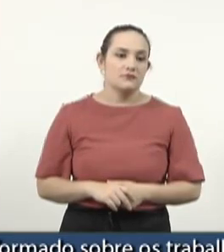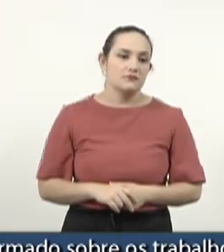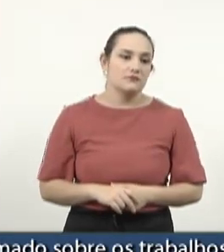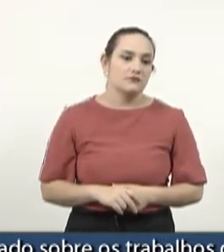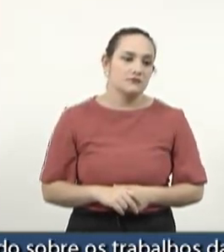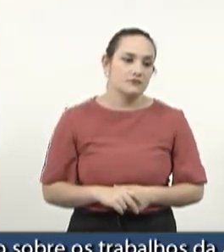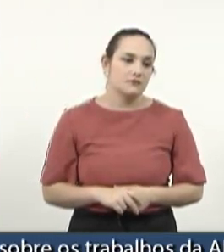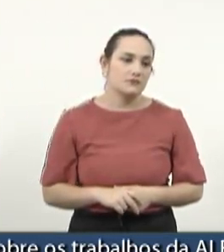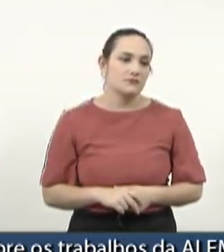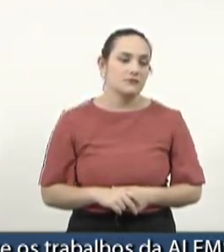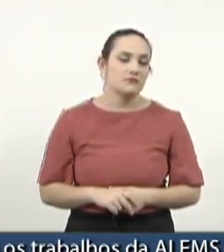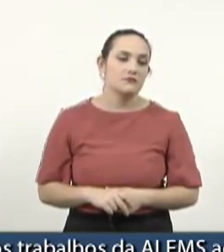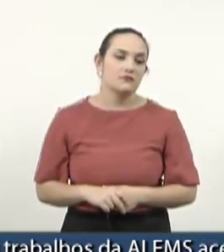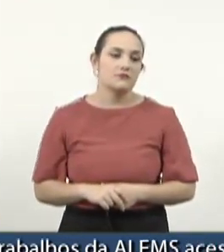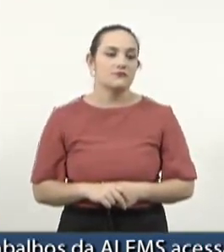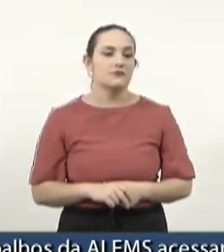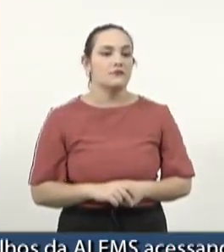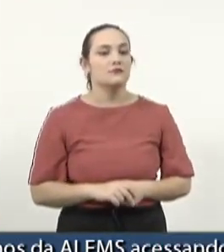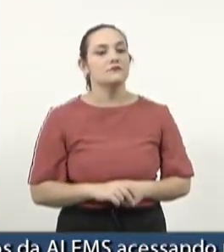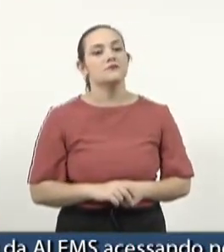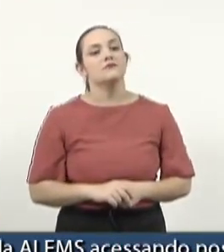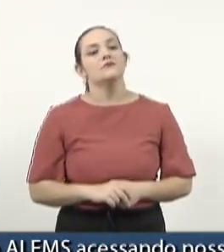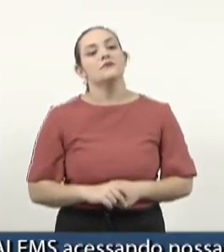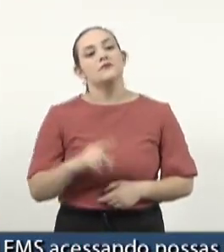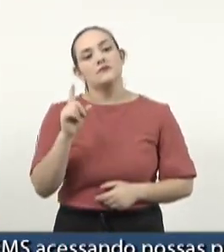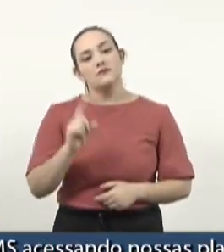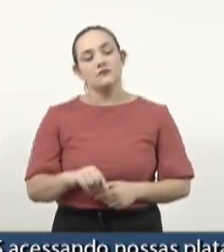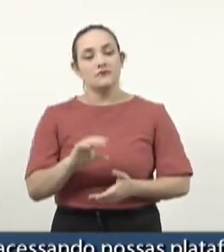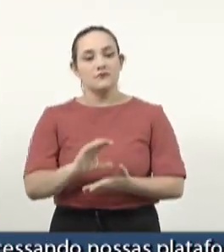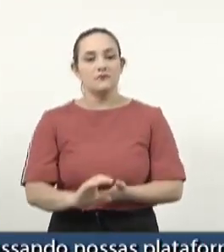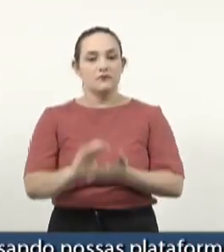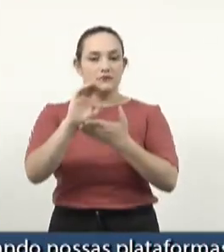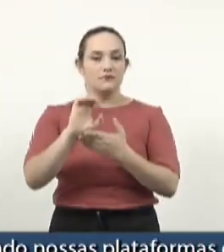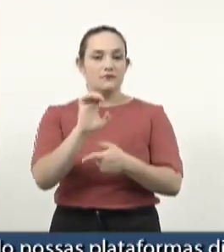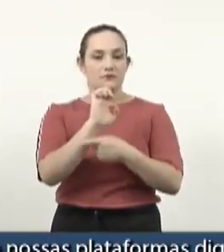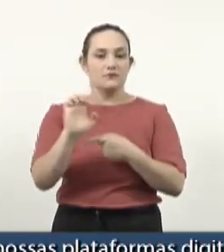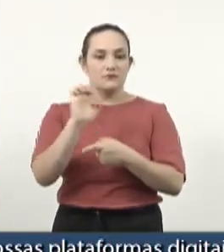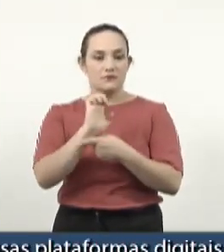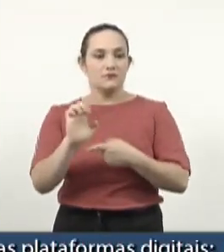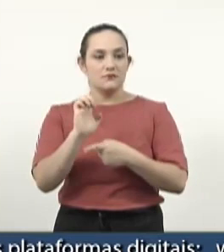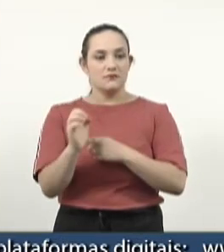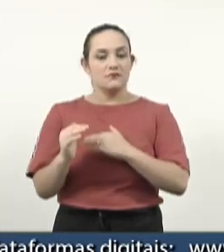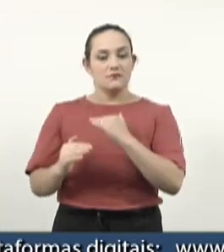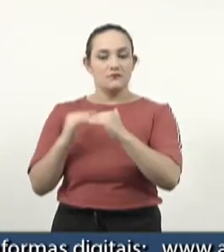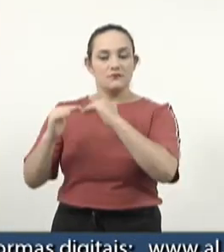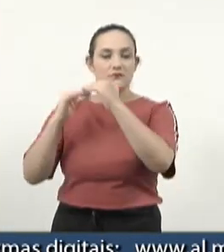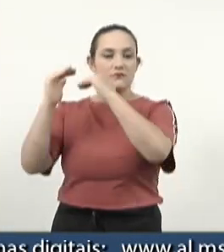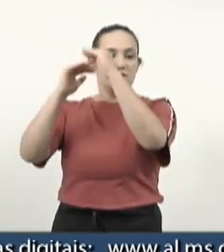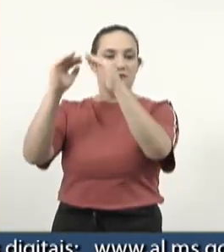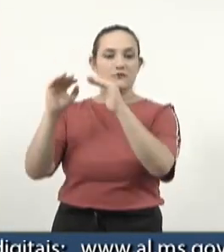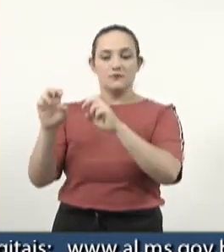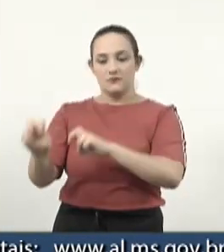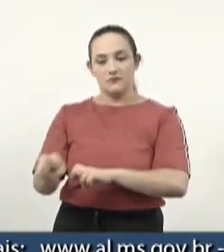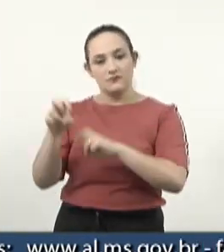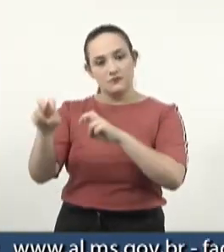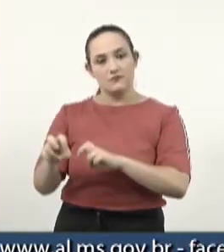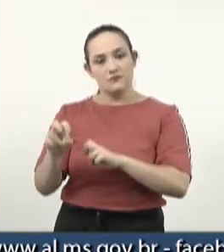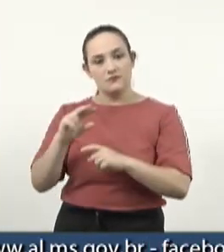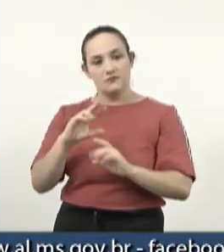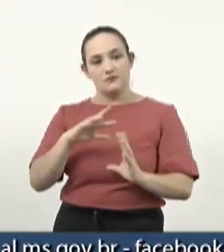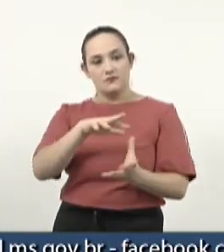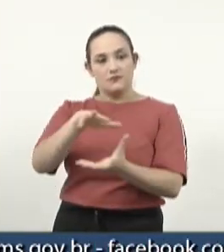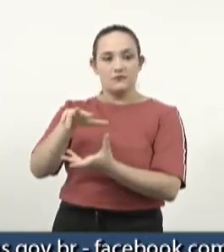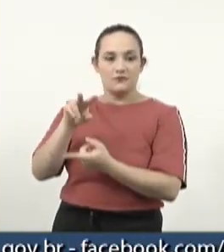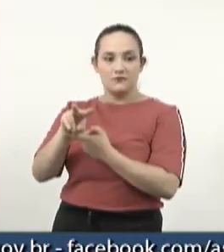Então, estou propondo aqui, dispõe sobre a criação do Conselho Estadual de Desenvolvimento Rural e Sustentável, deputado